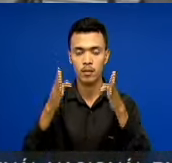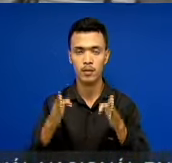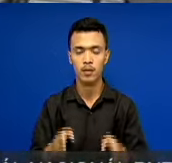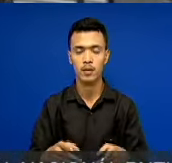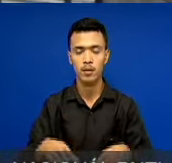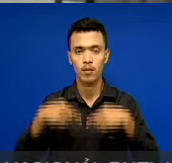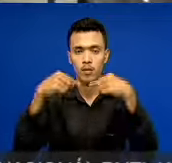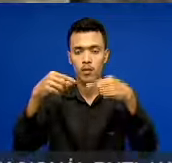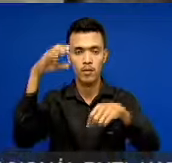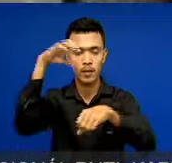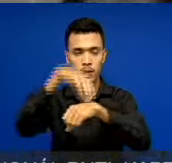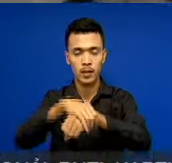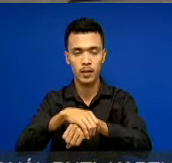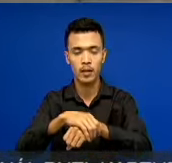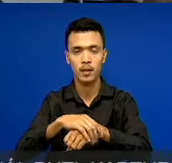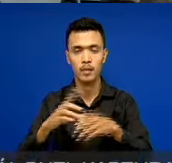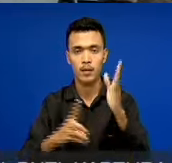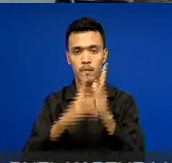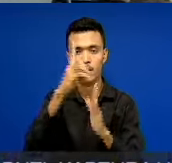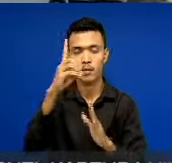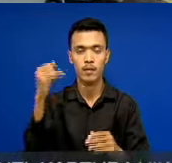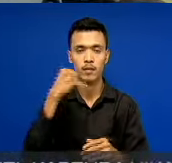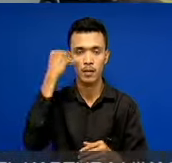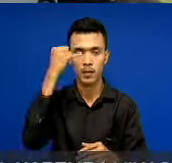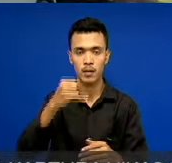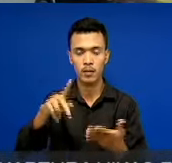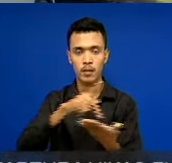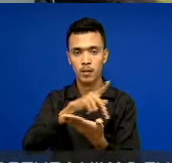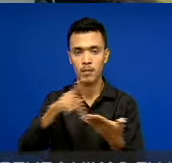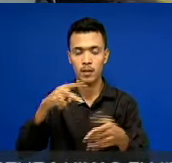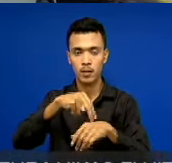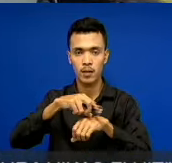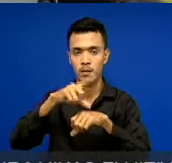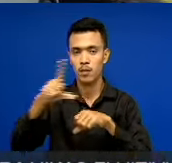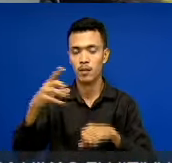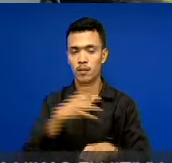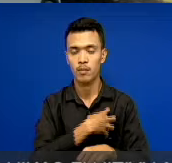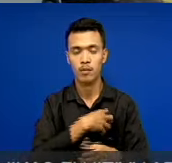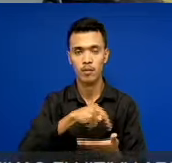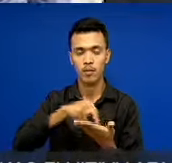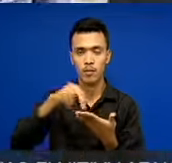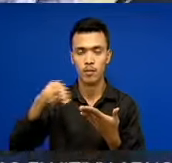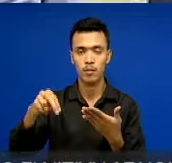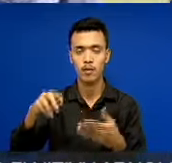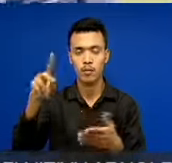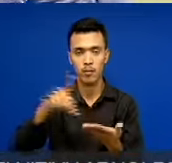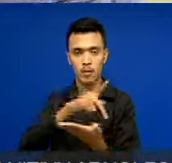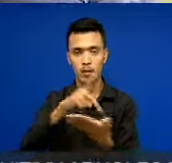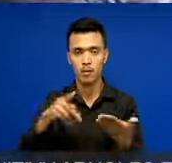mandado capturação, no detenção ba Departamento de Investigação Criminal Nacional, PNTL, com número único,